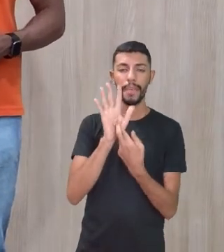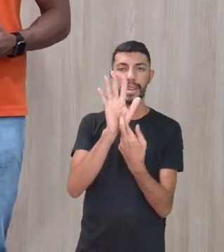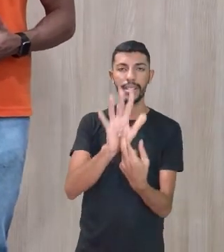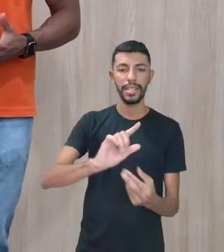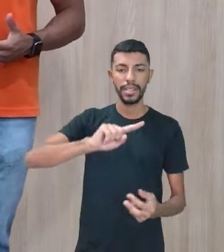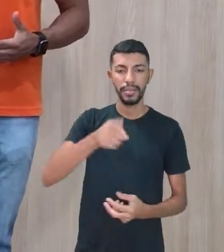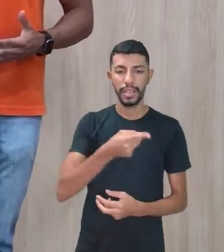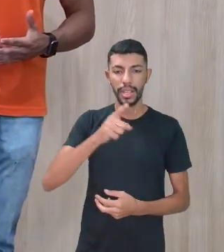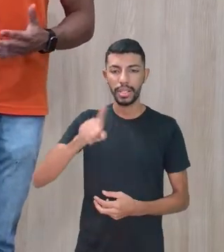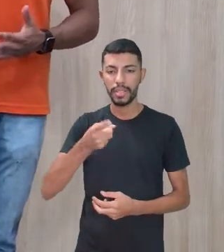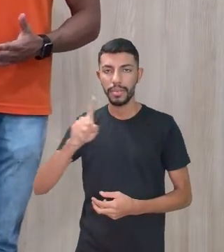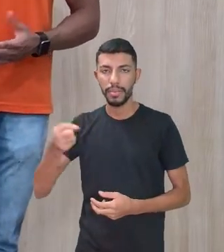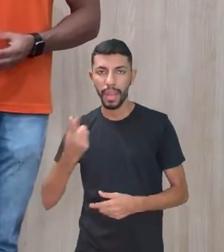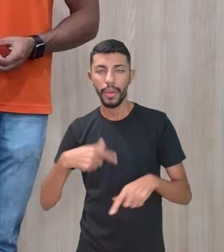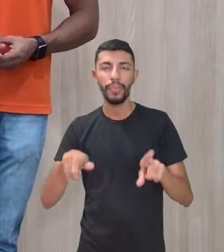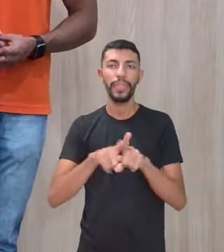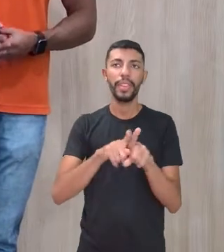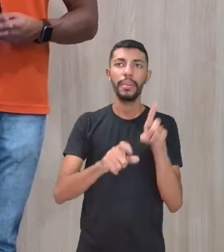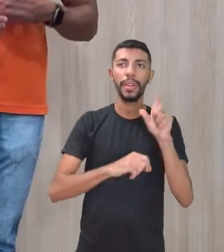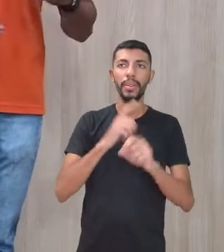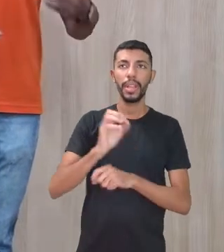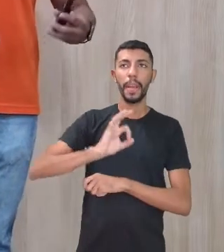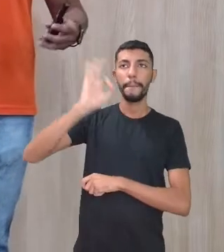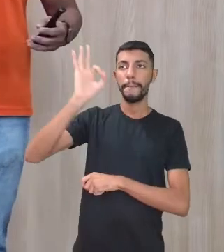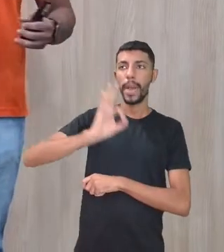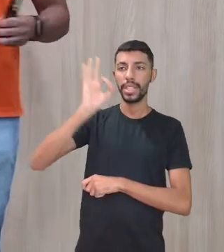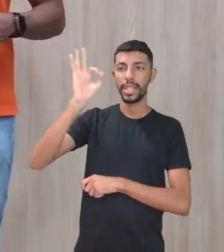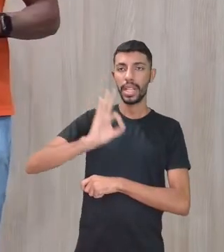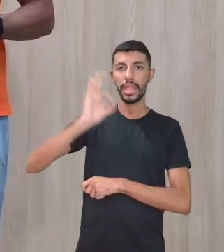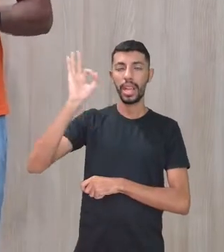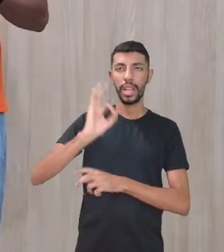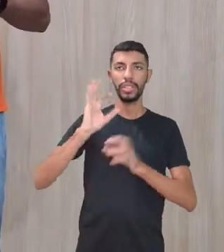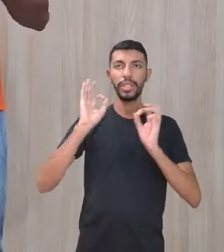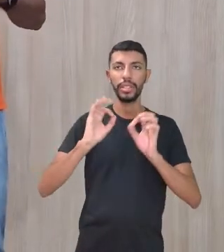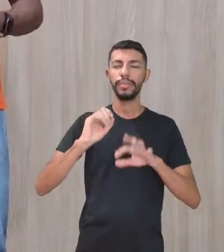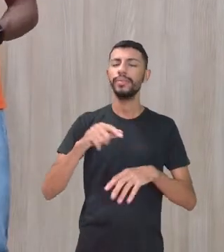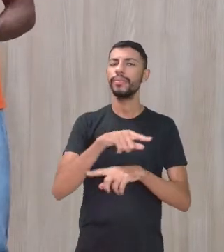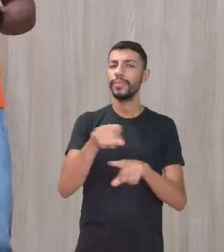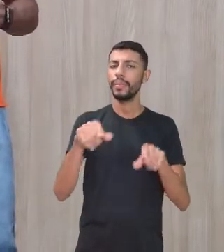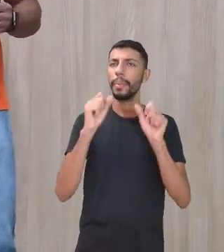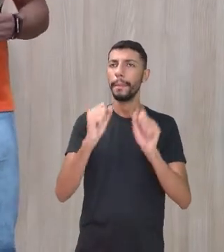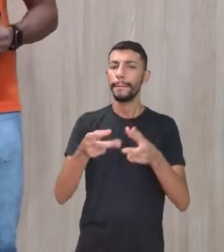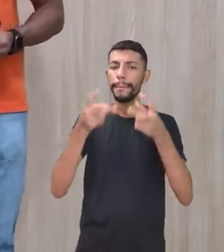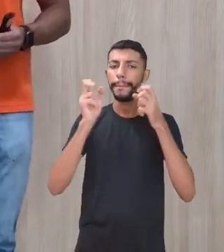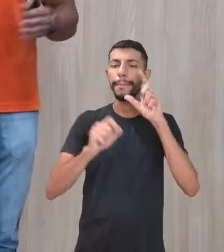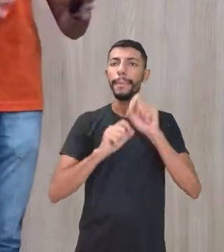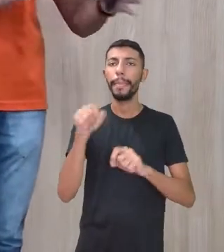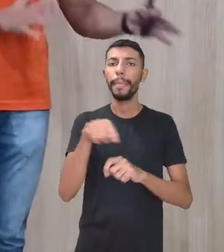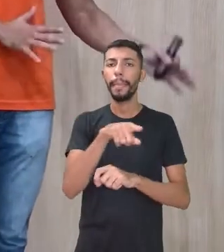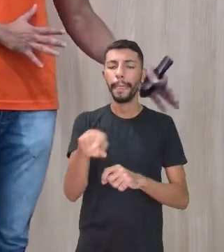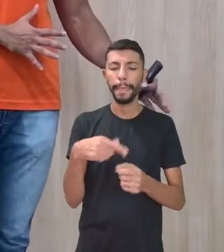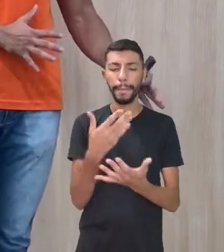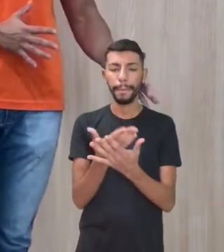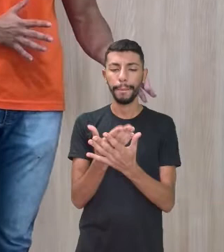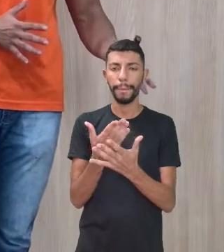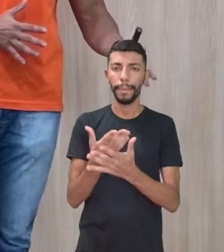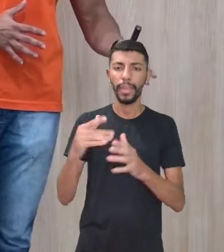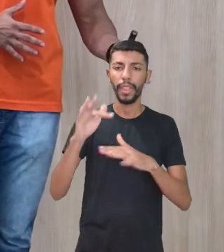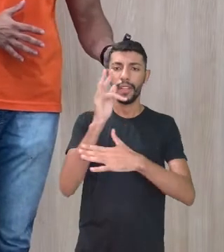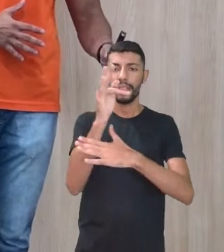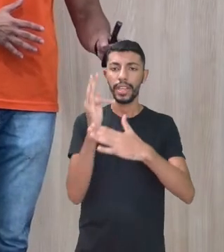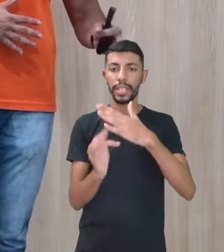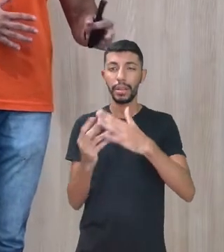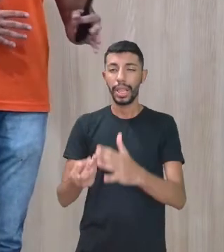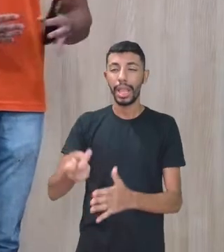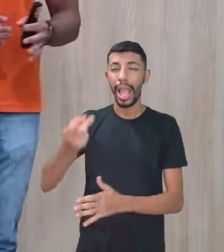que é o que vamos tratar aqui, né? Você pode notar que você está estudando aí fração desde o sexto ano,